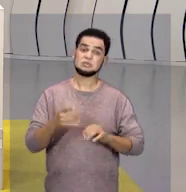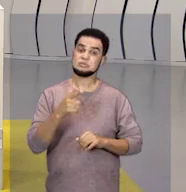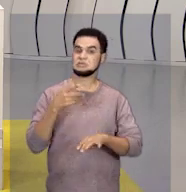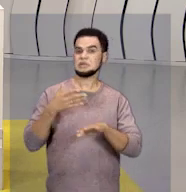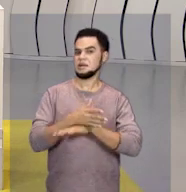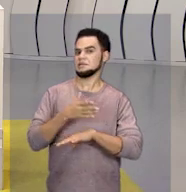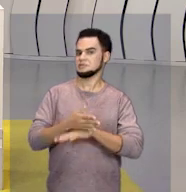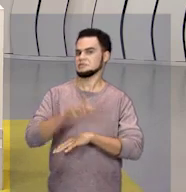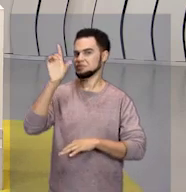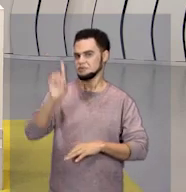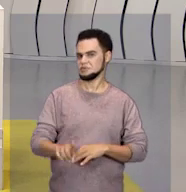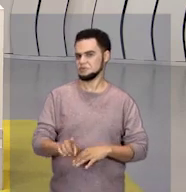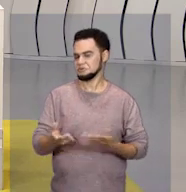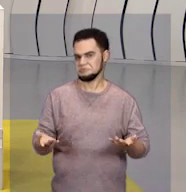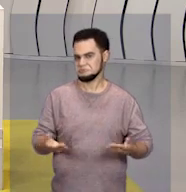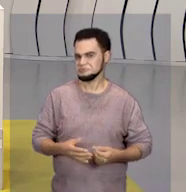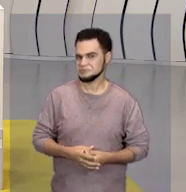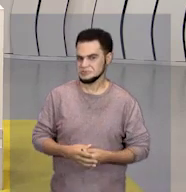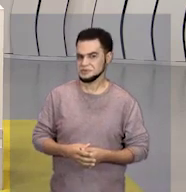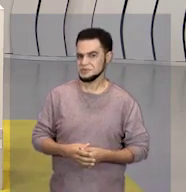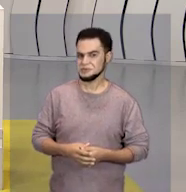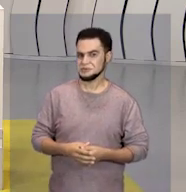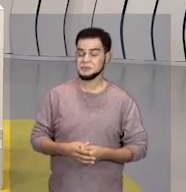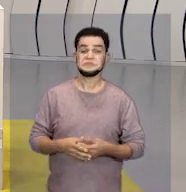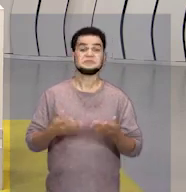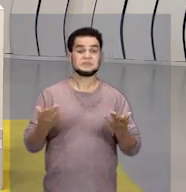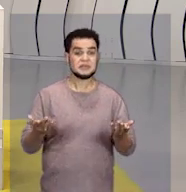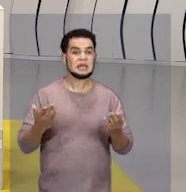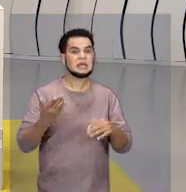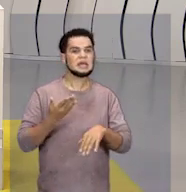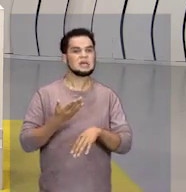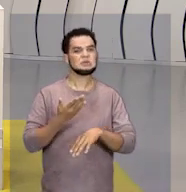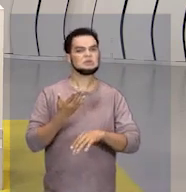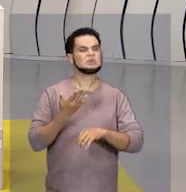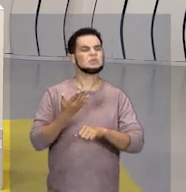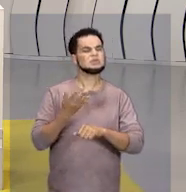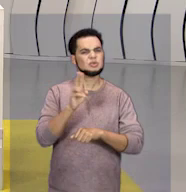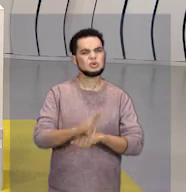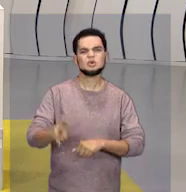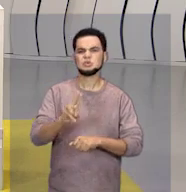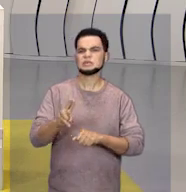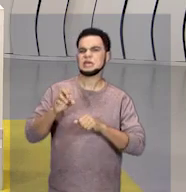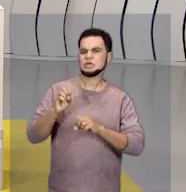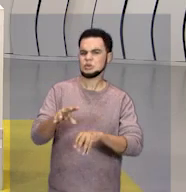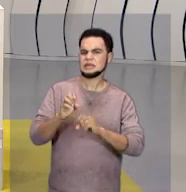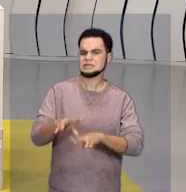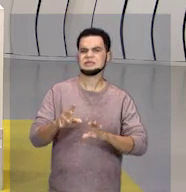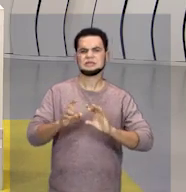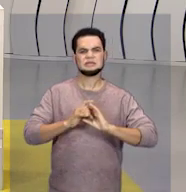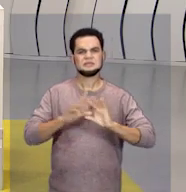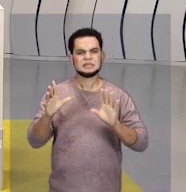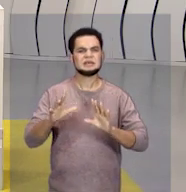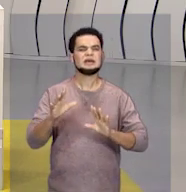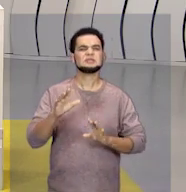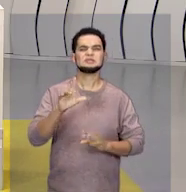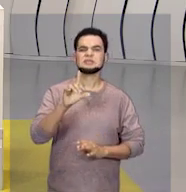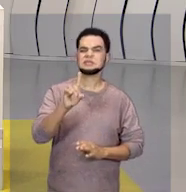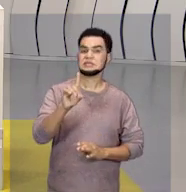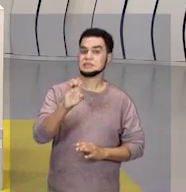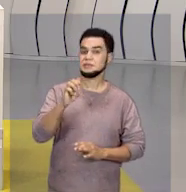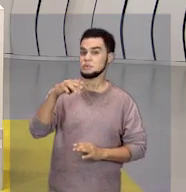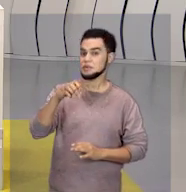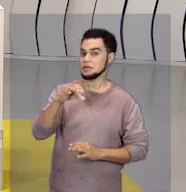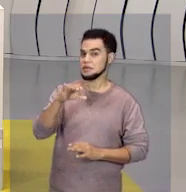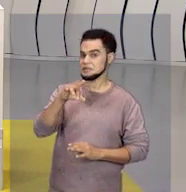esses direitos. E aí é justamente no exercício da educação, da liberdade e da democracia que